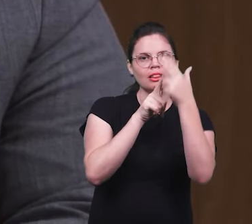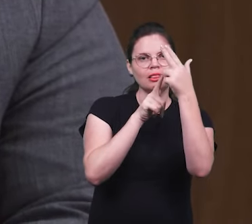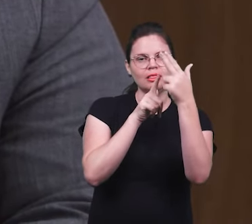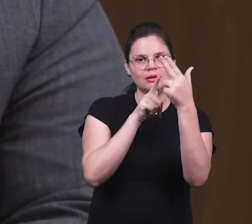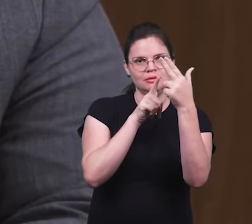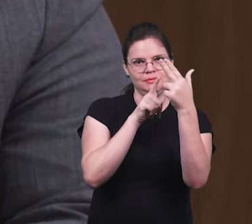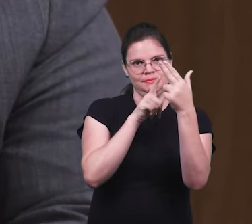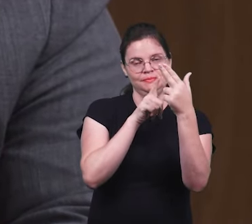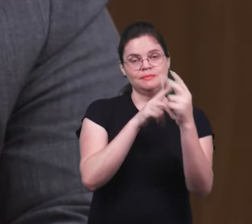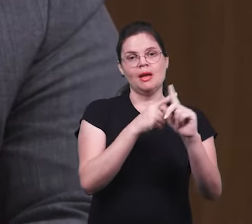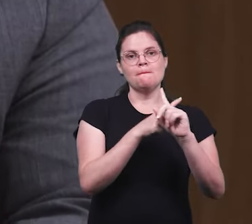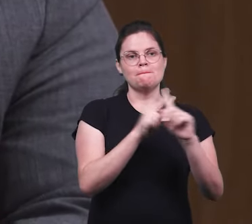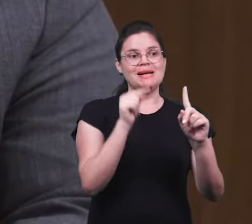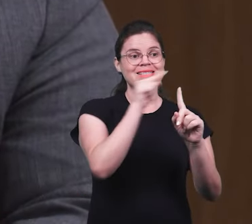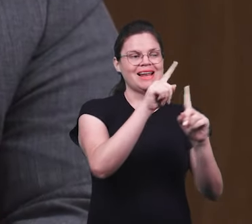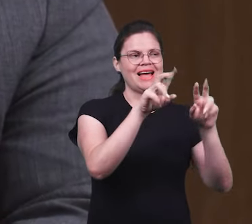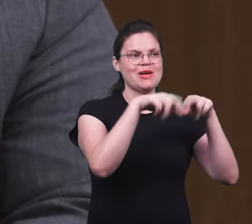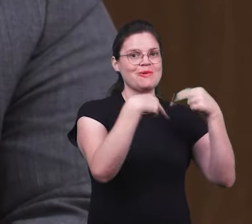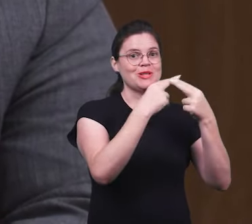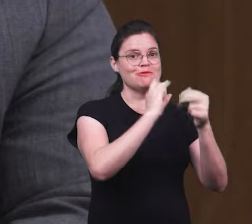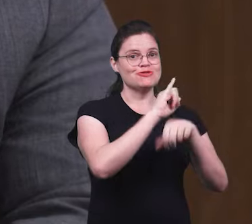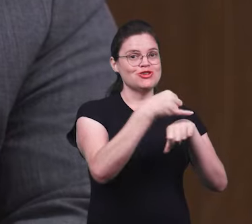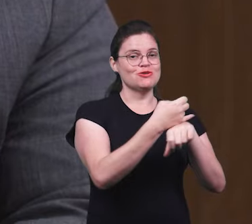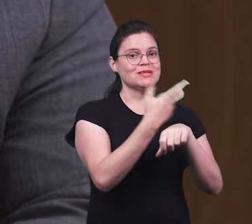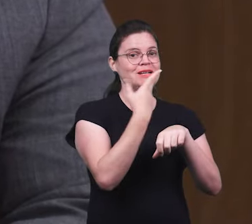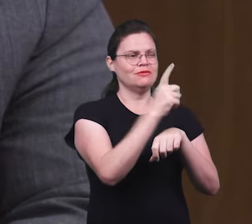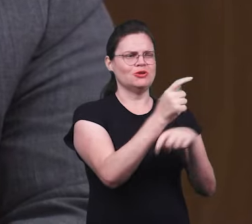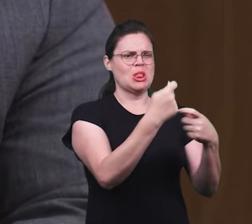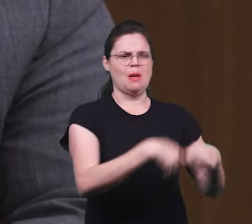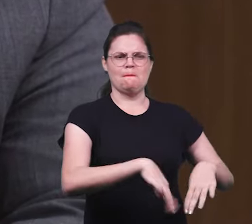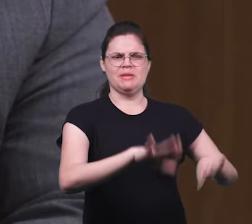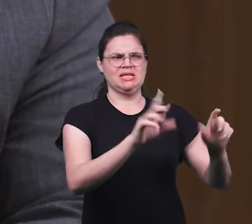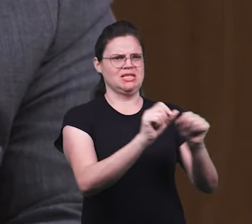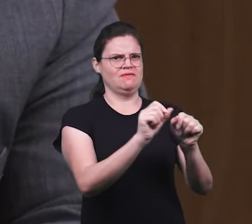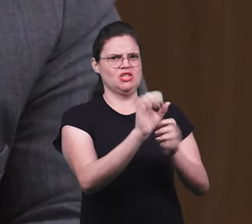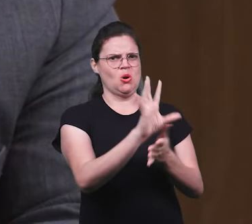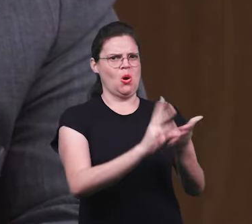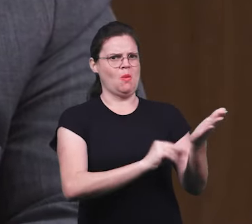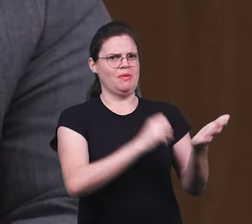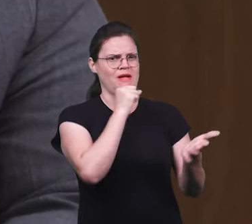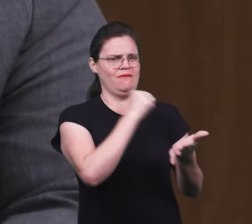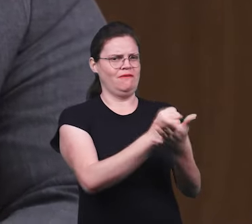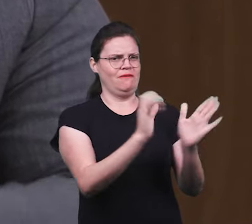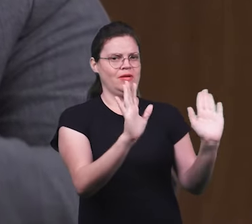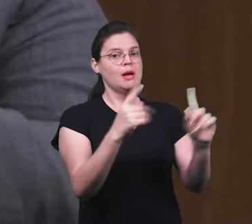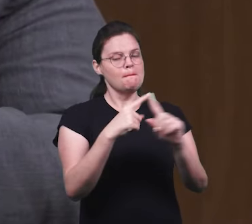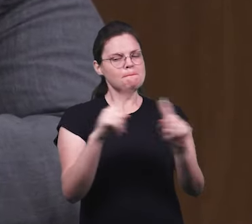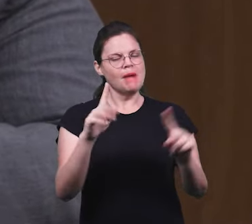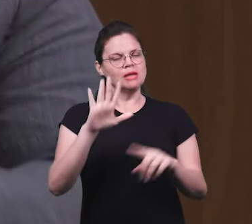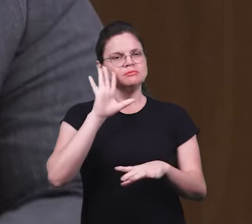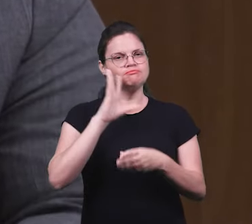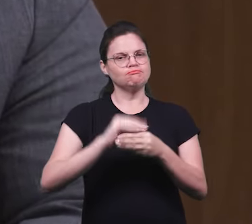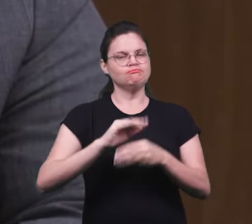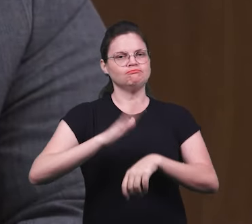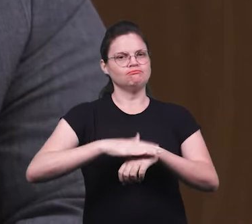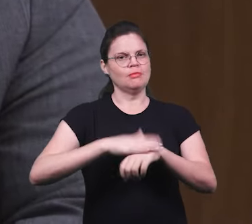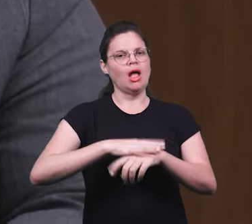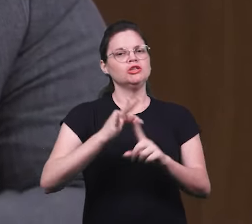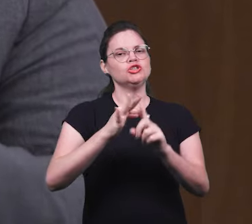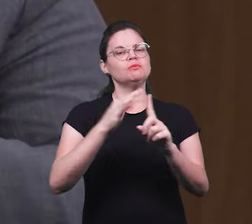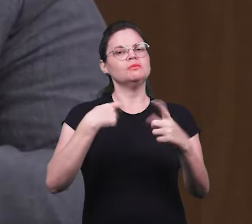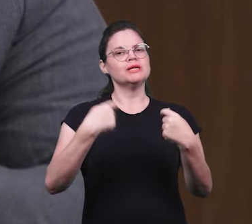necessário isso, mas ele o fez para que não houvesse uma resistência, um obstáculo à pregação nas comunidades judias com as quais eles teriam